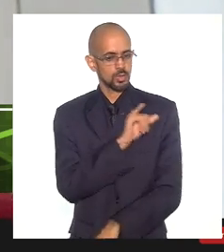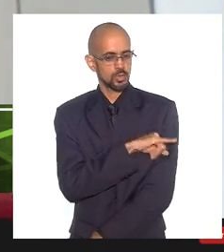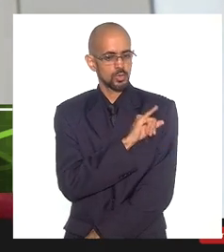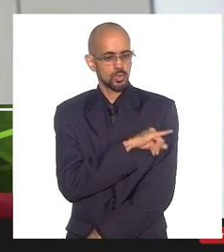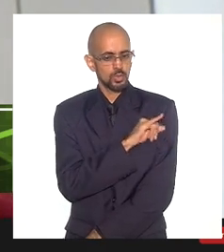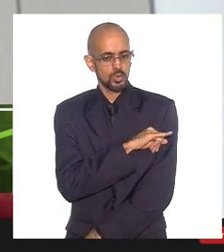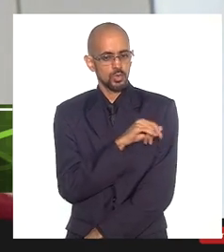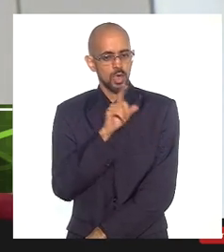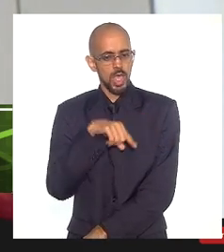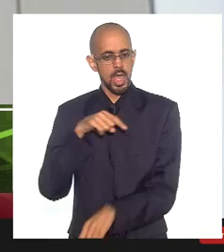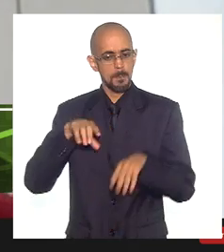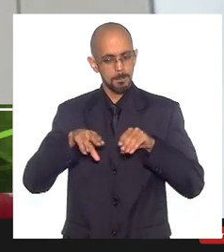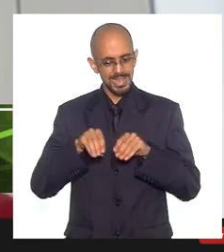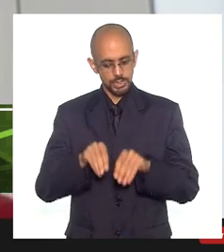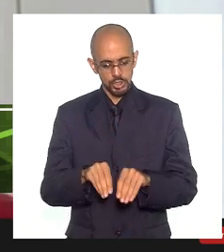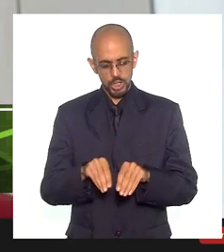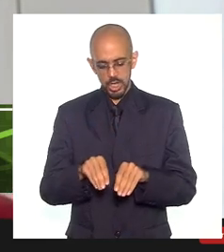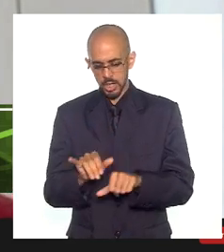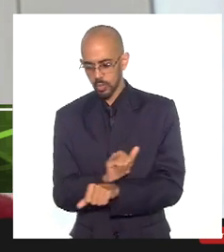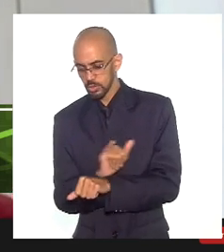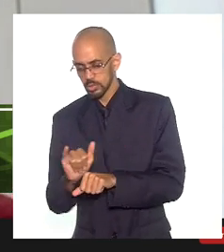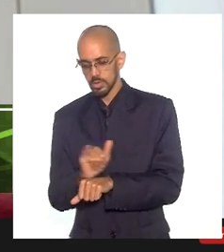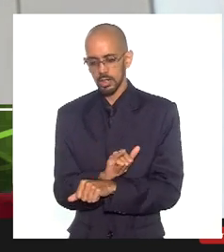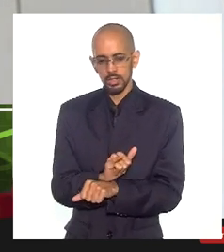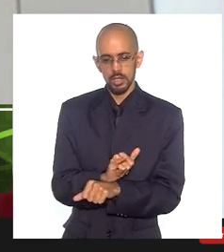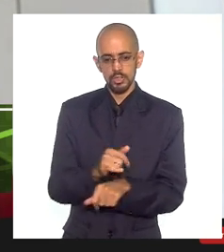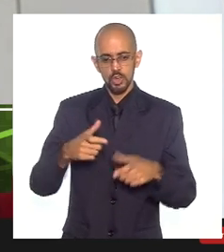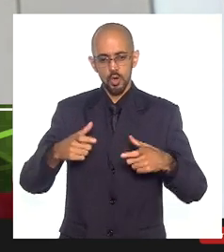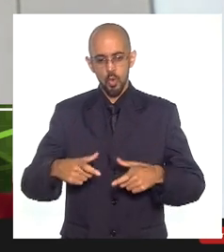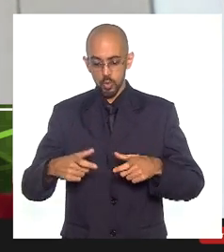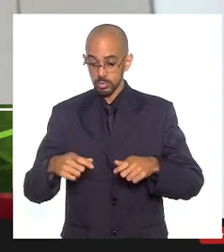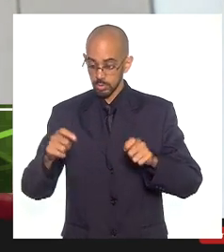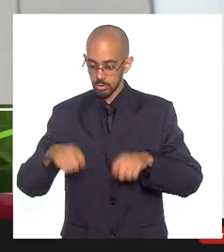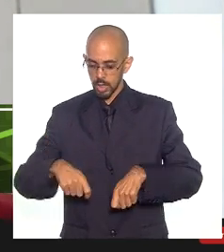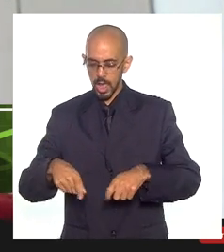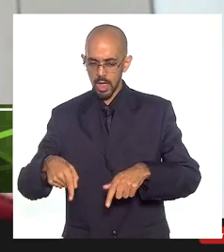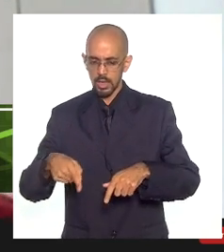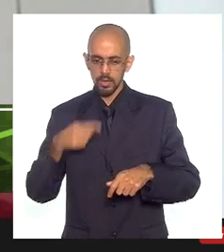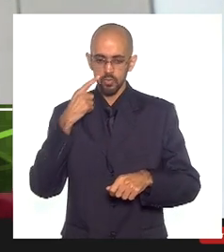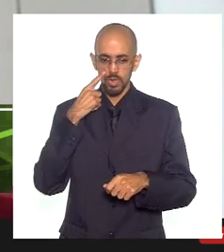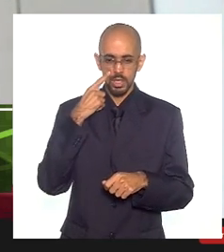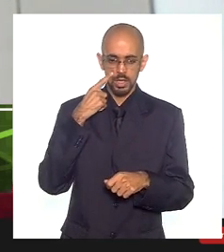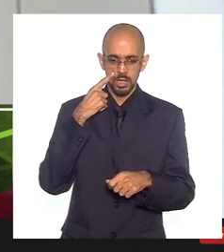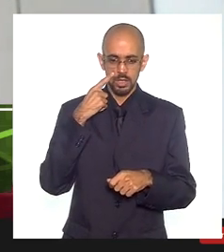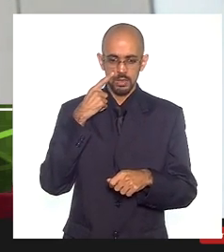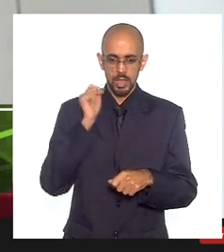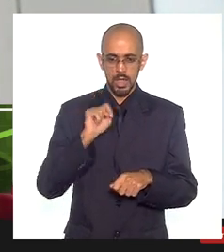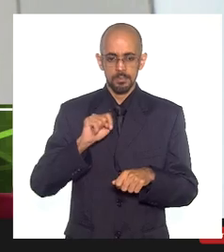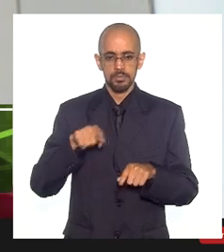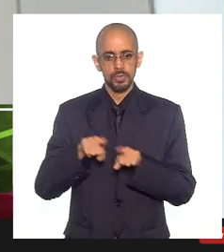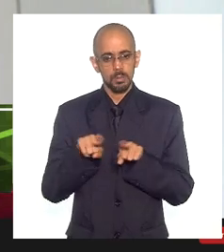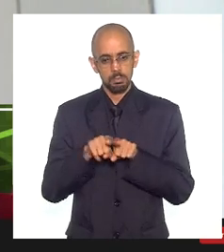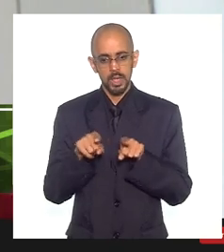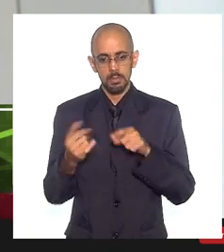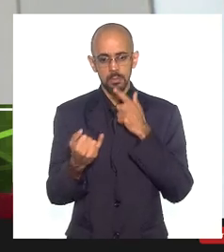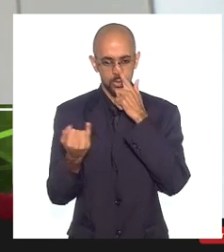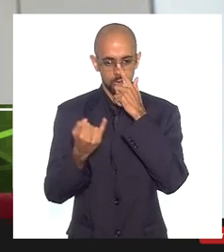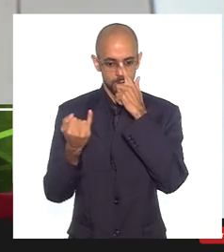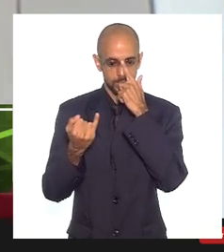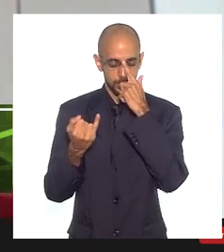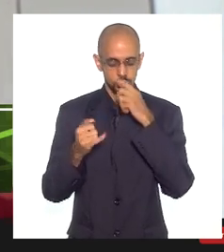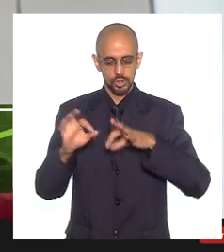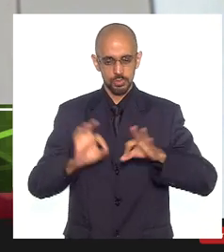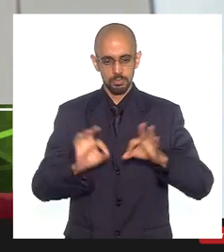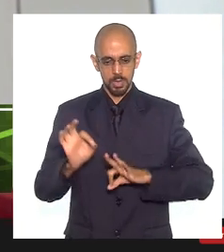a gente mexer, onde é possível mexer nesse momento é fundamental. Assim como é fundamental a gente se preparar para a transição que vai se